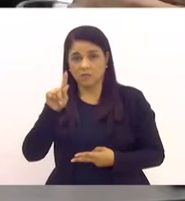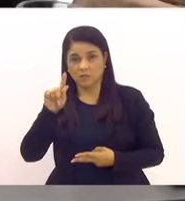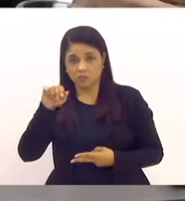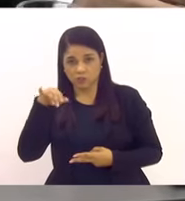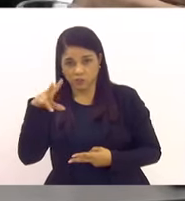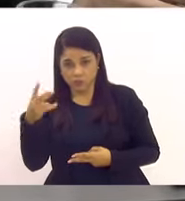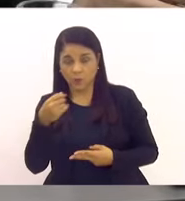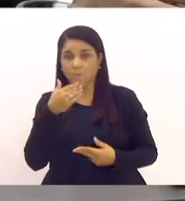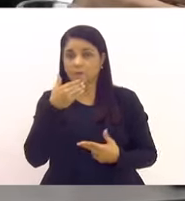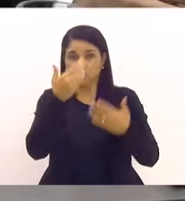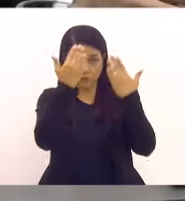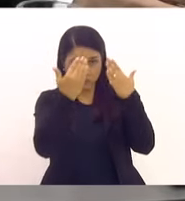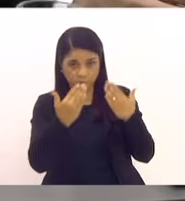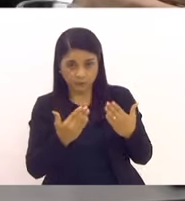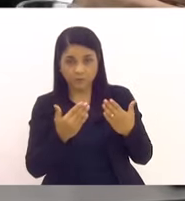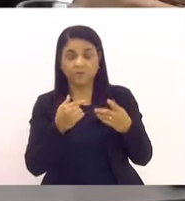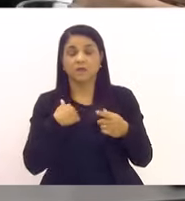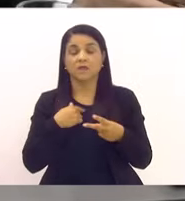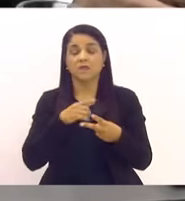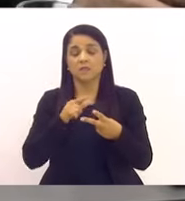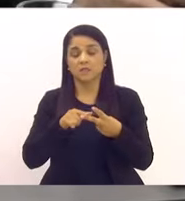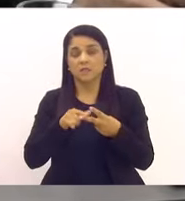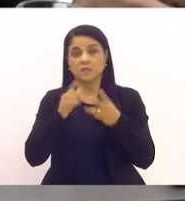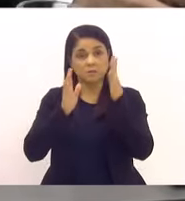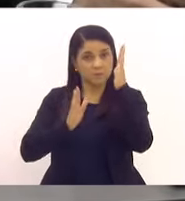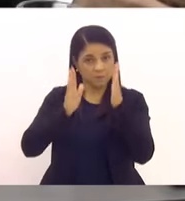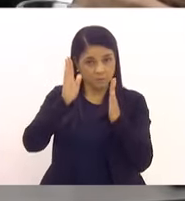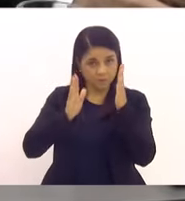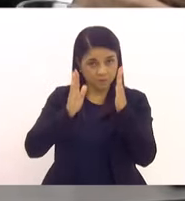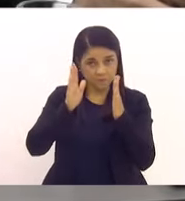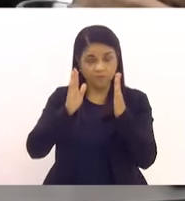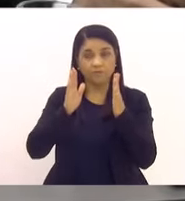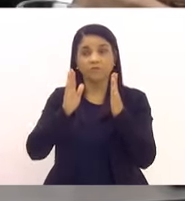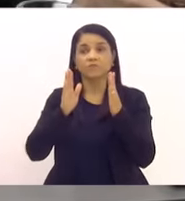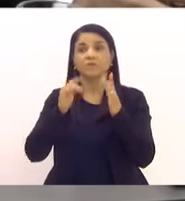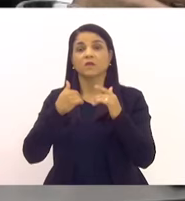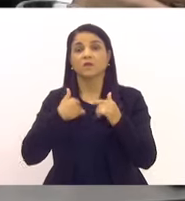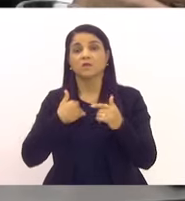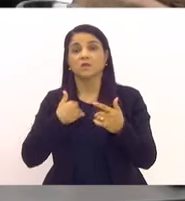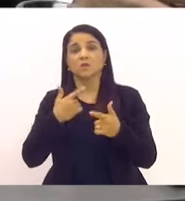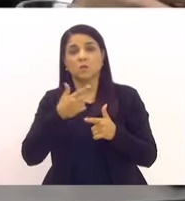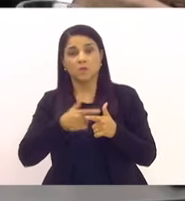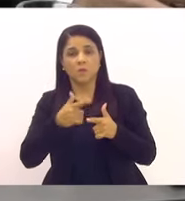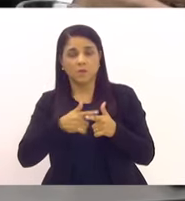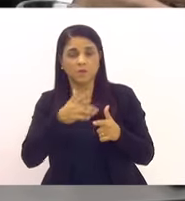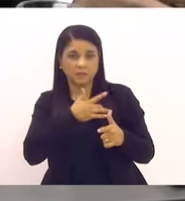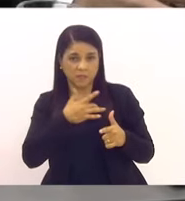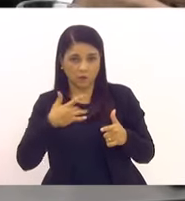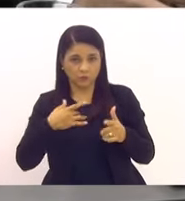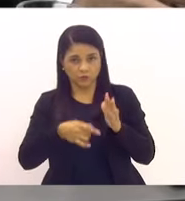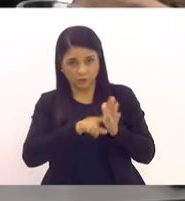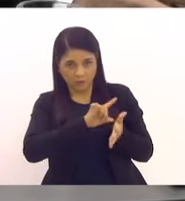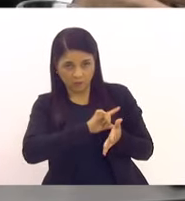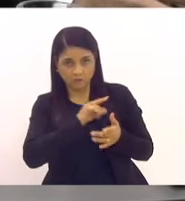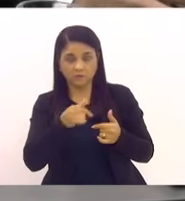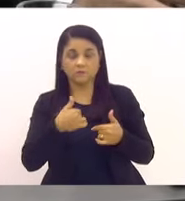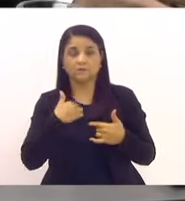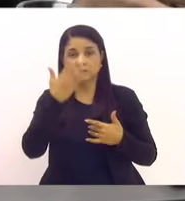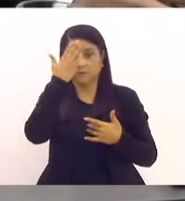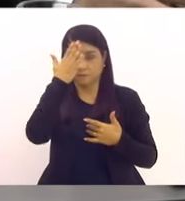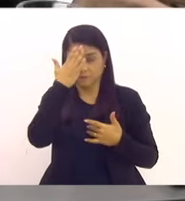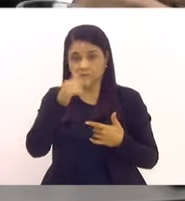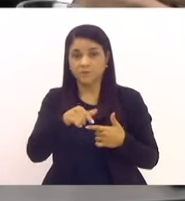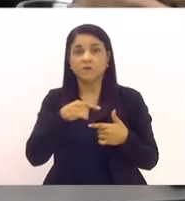época, nesse mesmo momento, e até antes de saber do problema de saúde, deixei muito clara a seriedade do deputado Serginho, que em